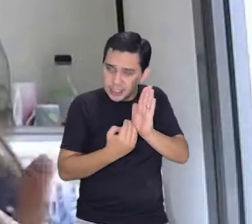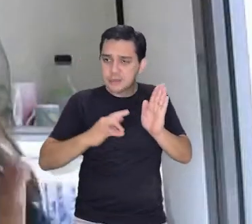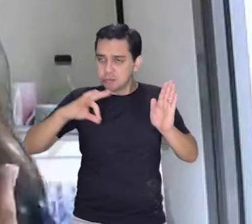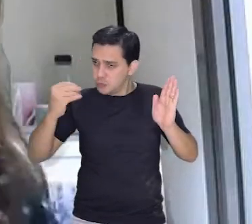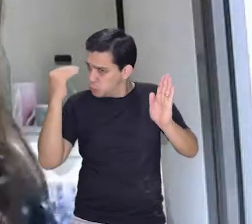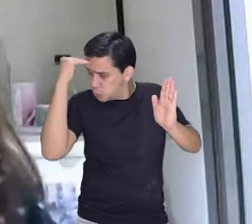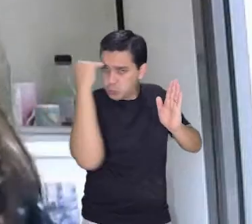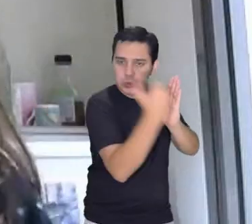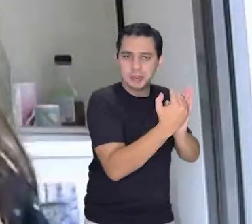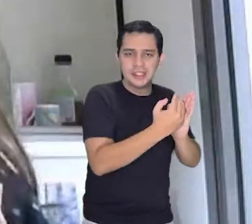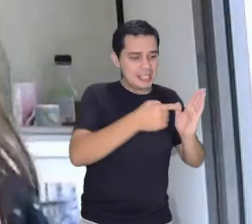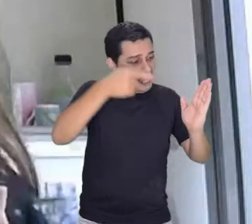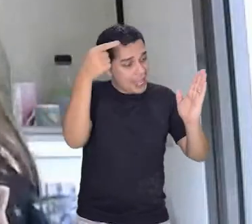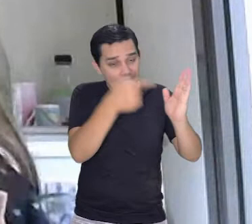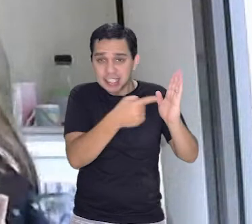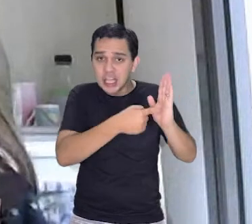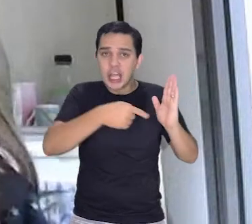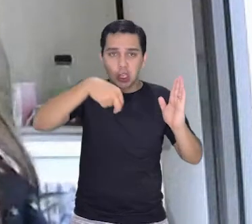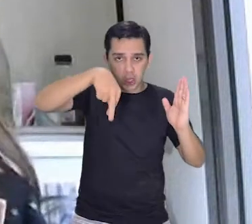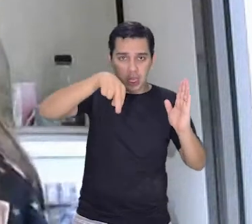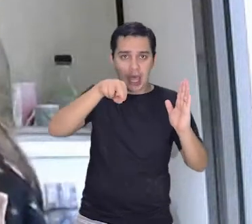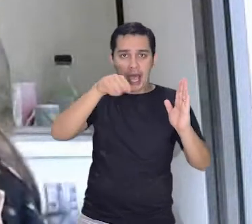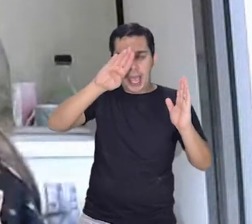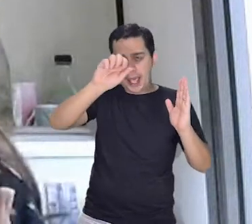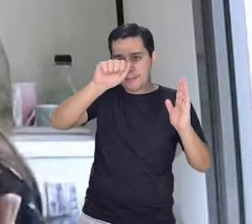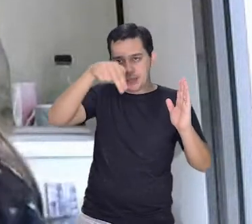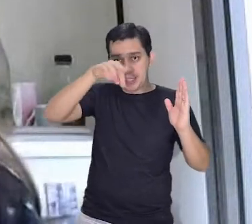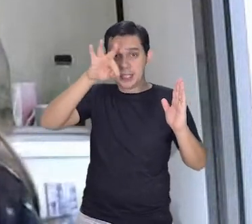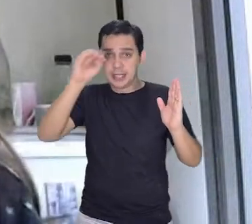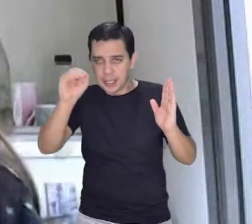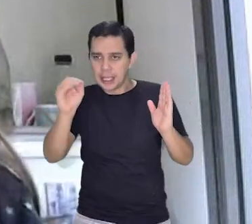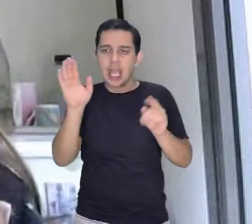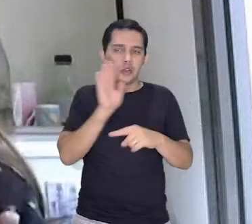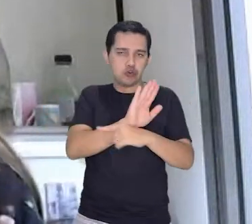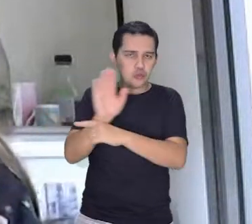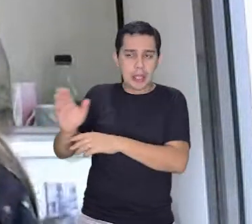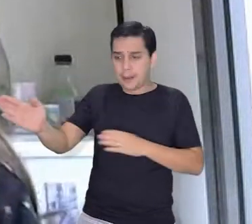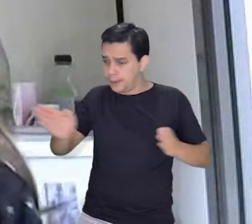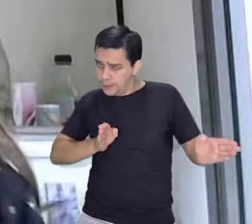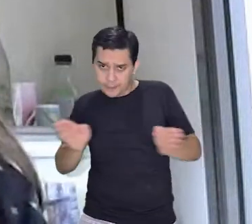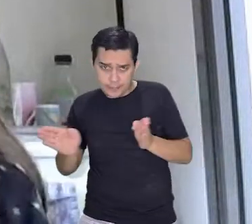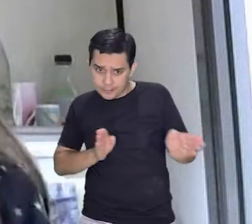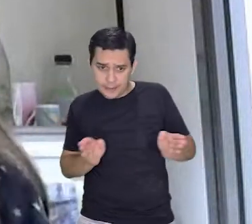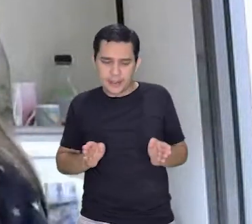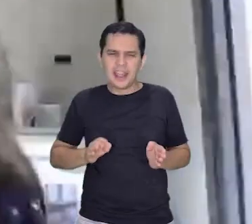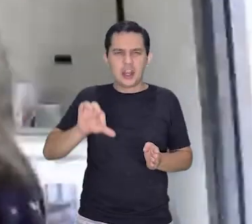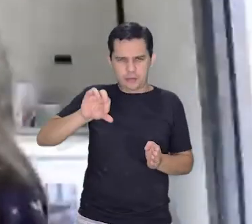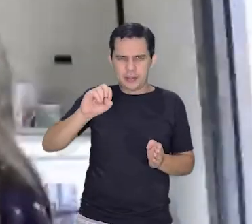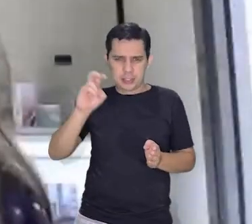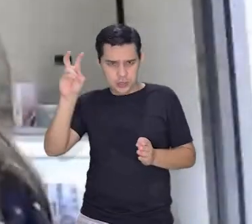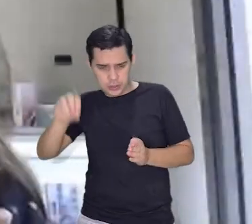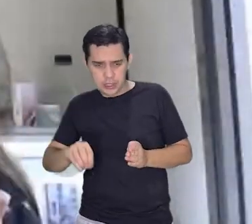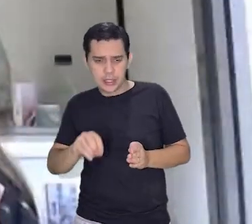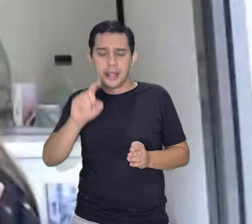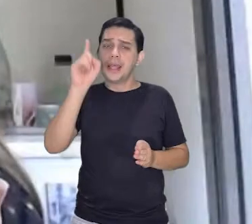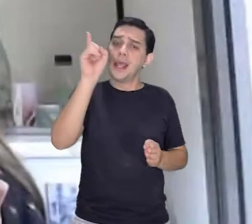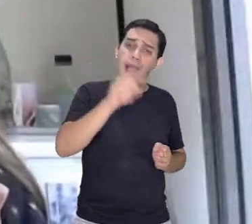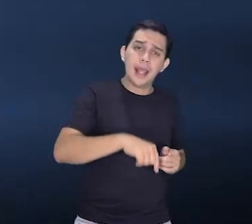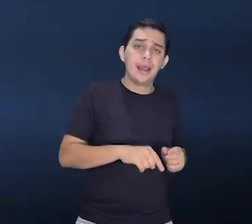isso, e baseada nessa norma técnica de acessibilidade, que é a 9050, a